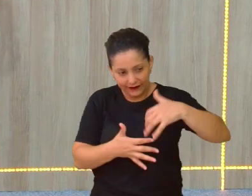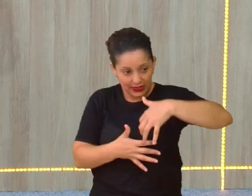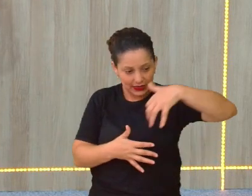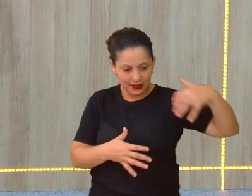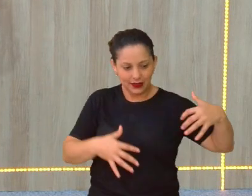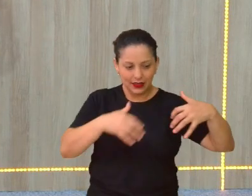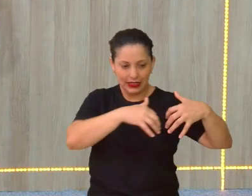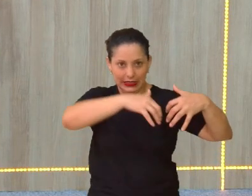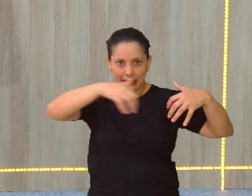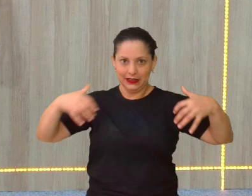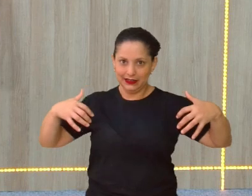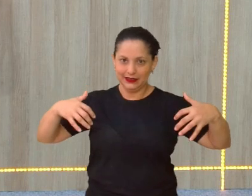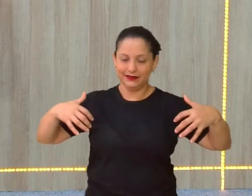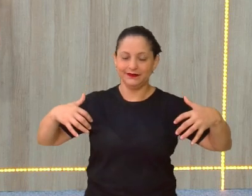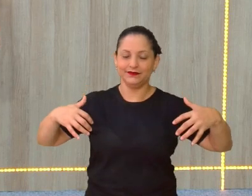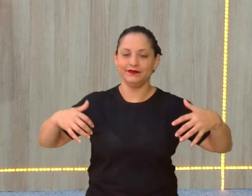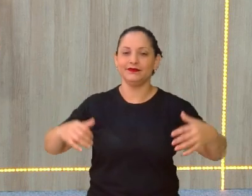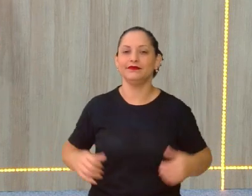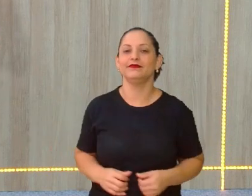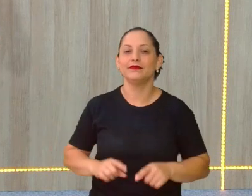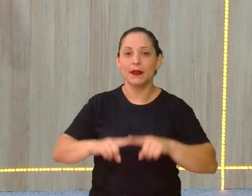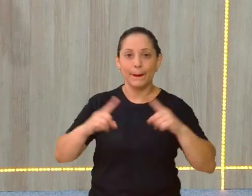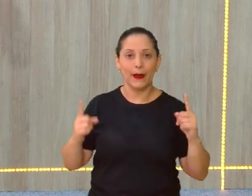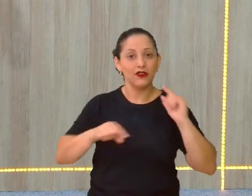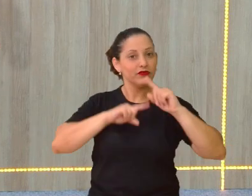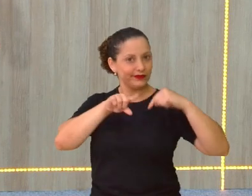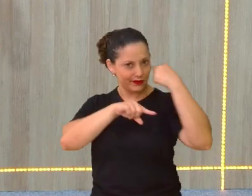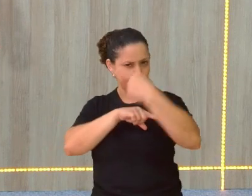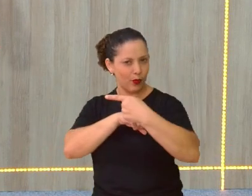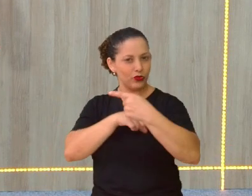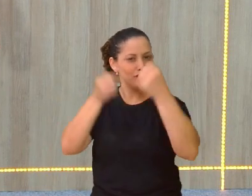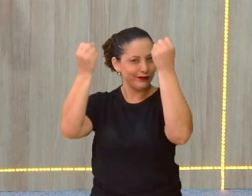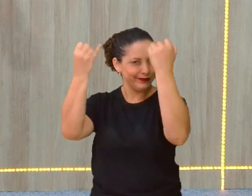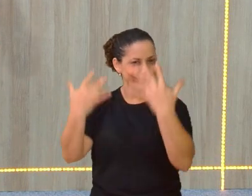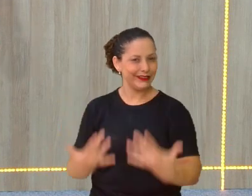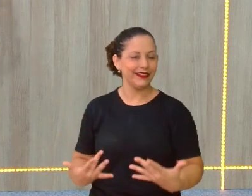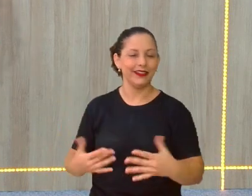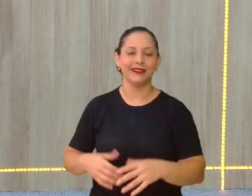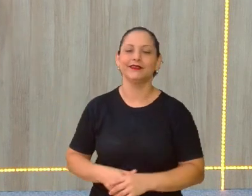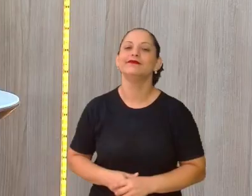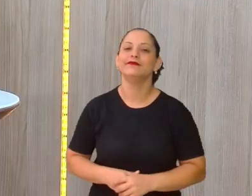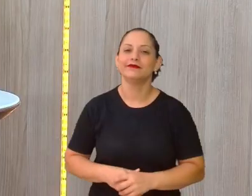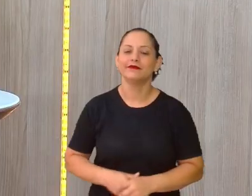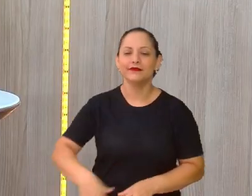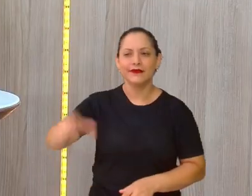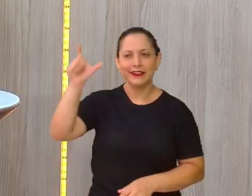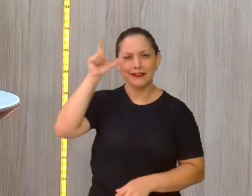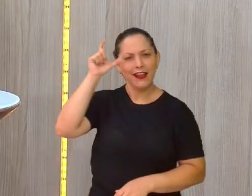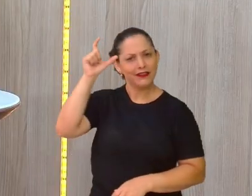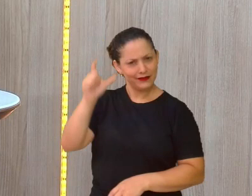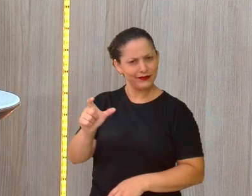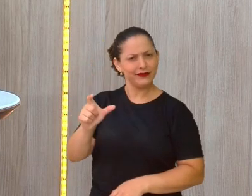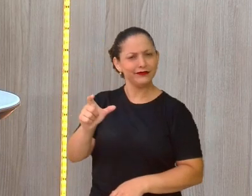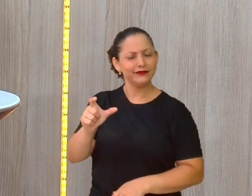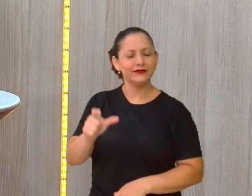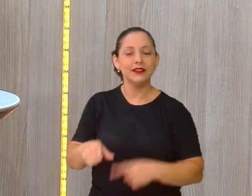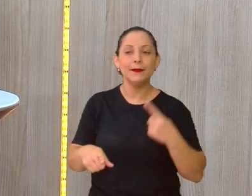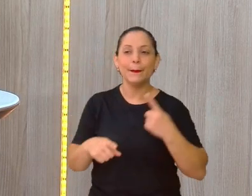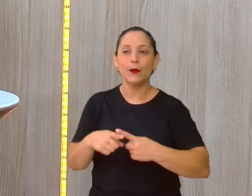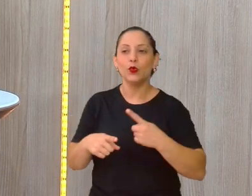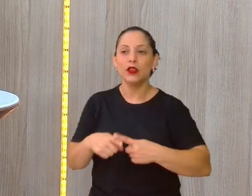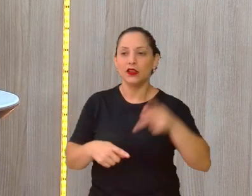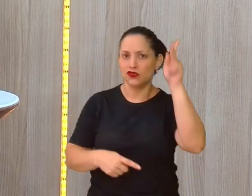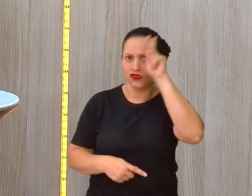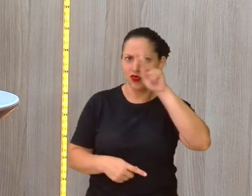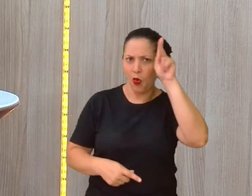Império Romano do Oriente. Mas são cenas dos próximos capítulos. É interessante, né, Não é? professor Luciano, que a trajetória